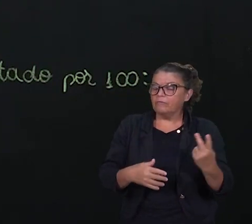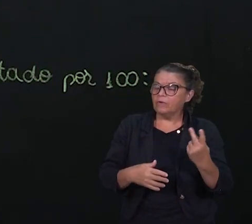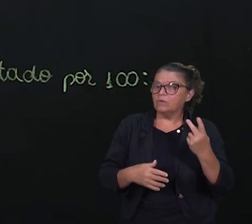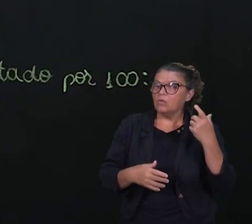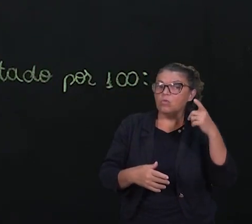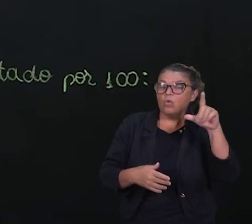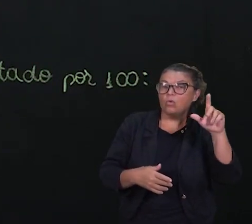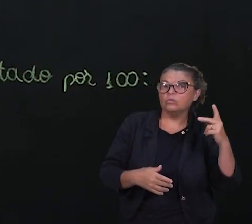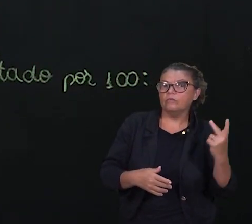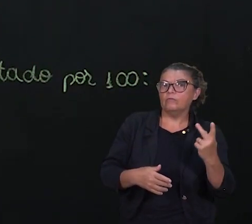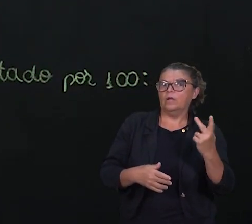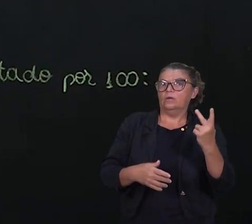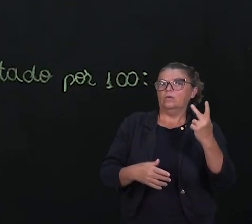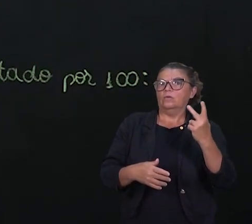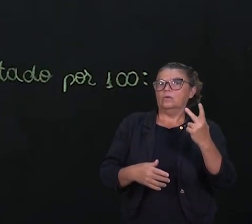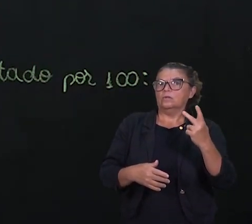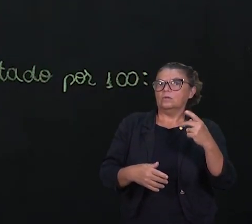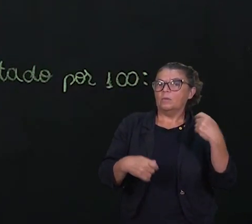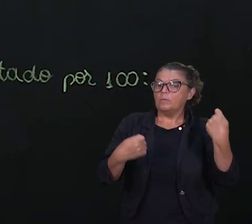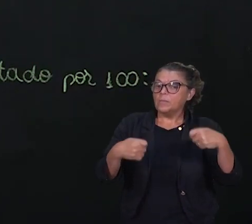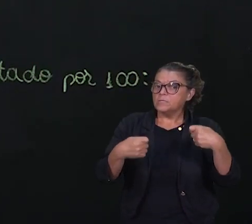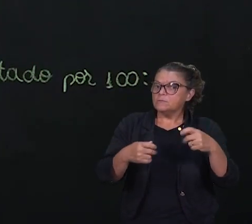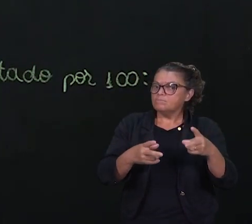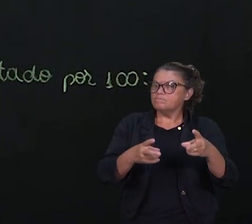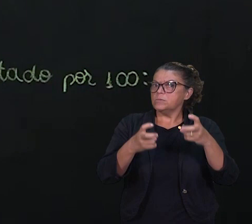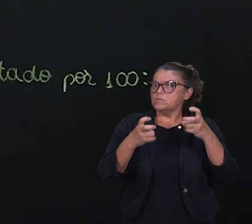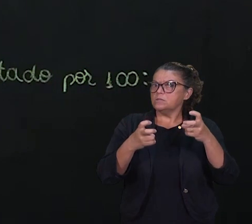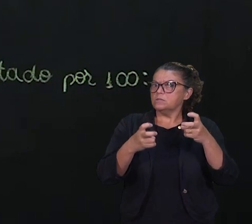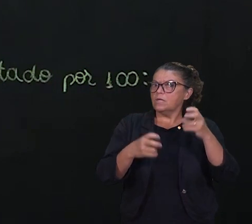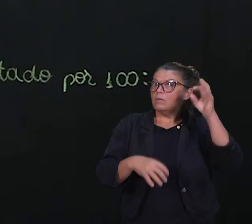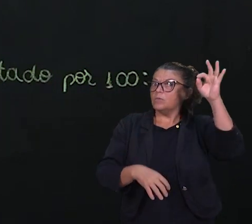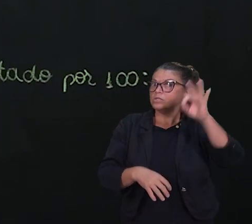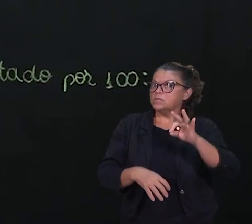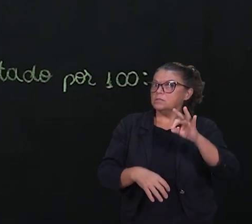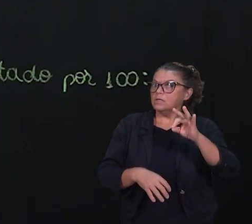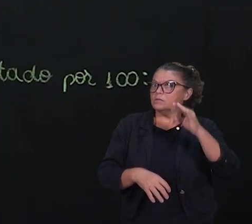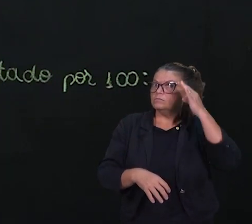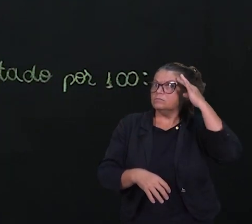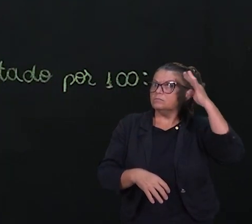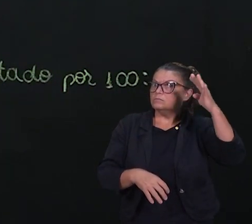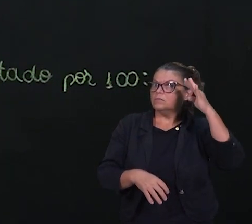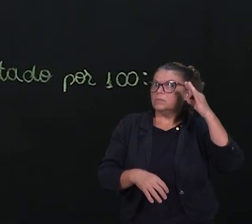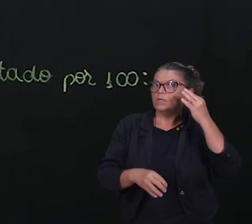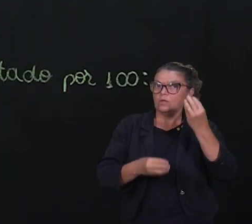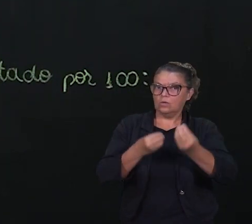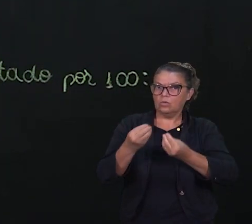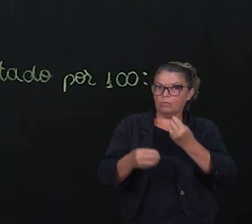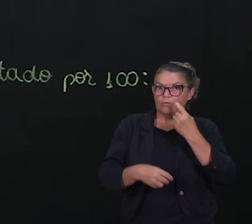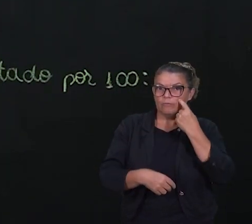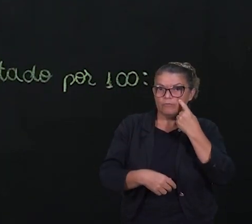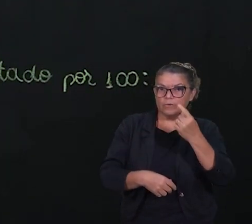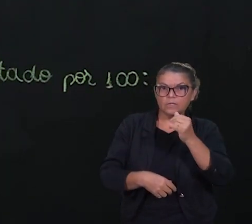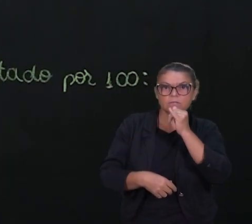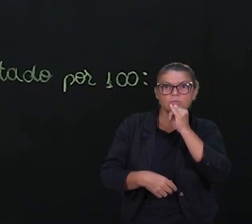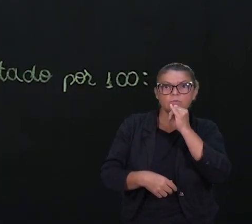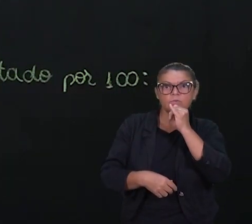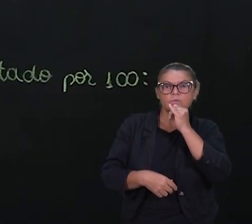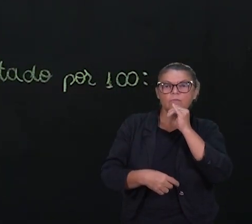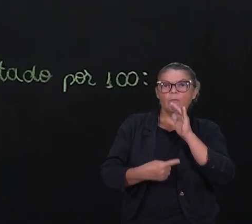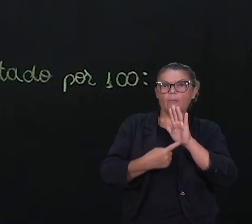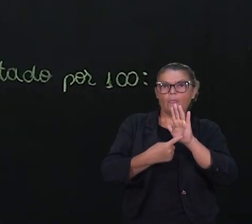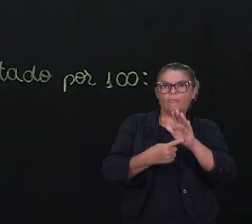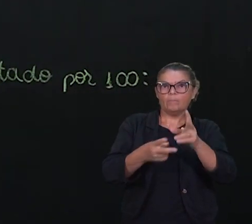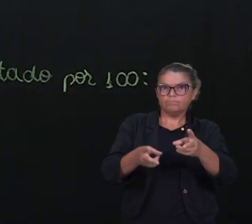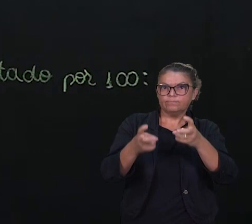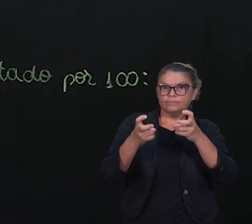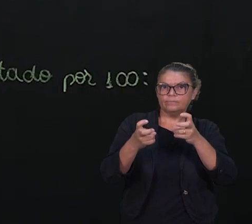aí, esse outro valor que a gente vai ter que determinar a sua porcentagem. Como é que é feito isso? Vamos verificar aqui nos exemplos.